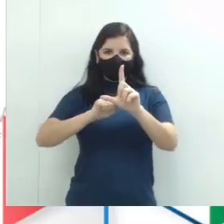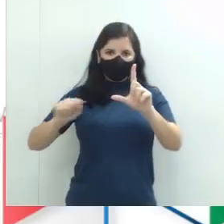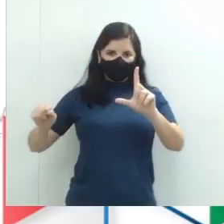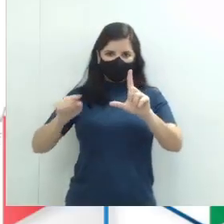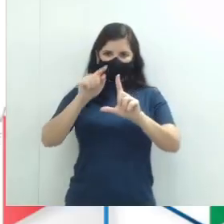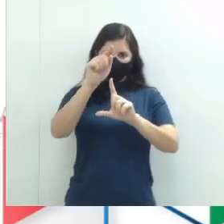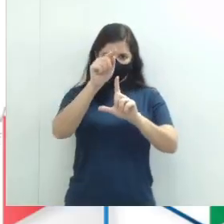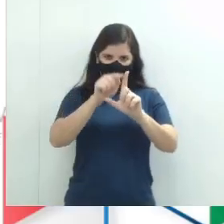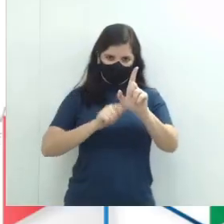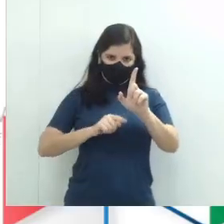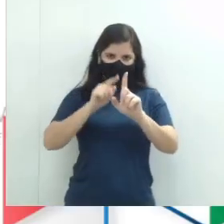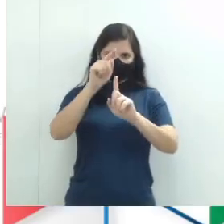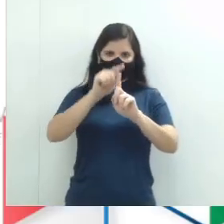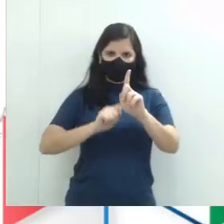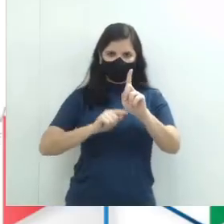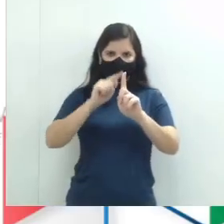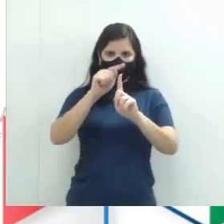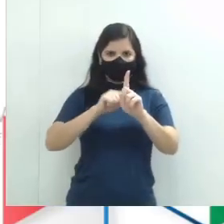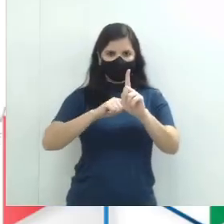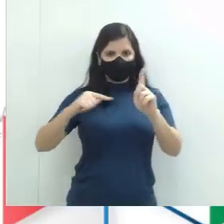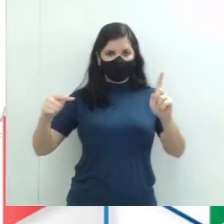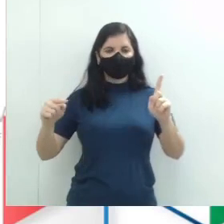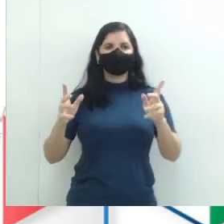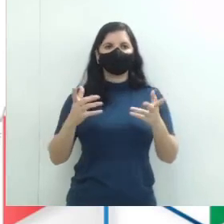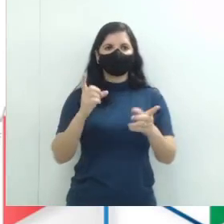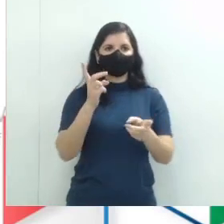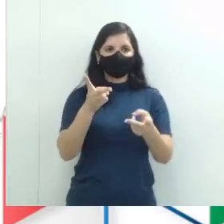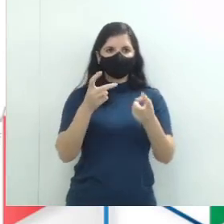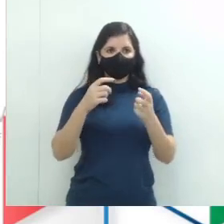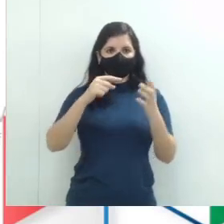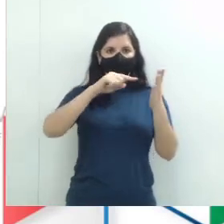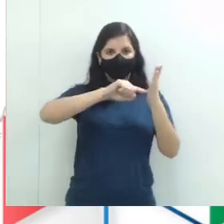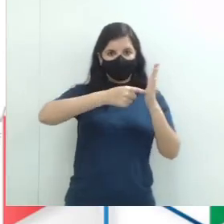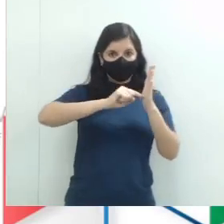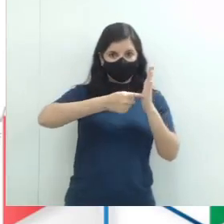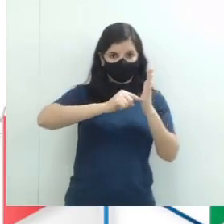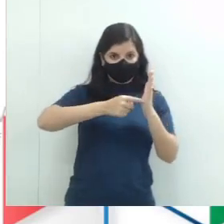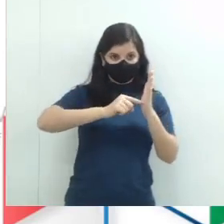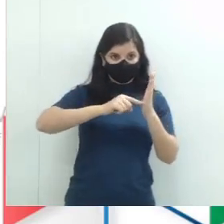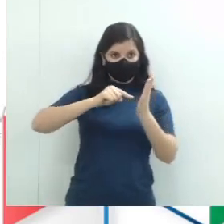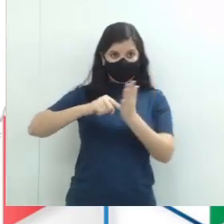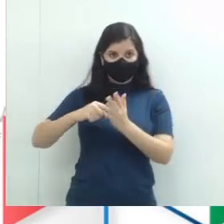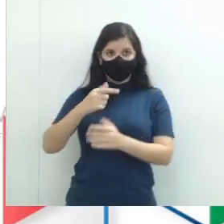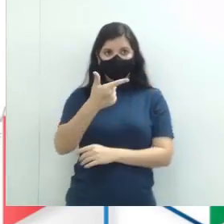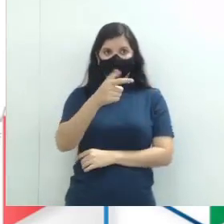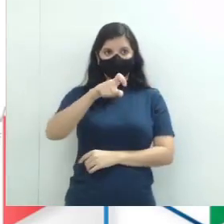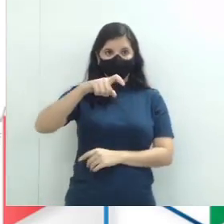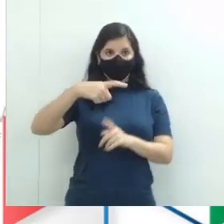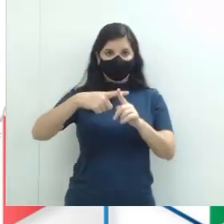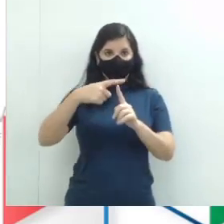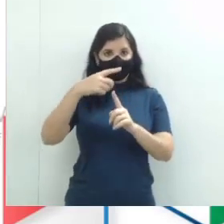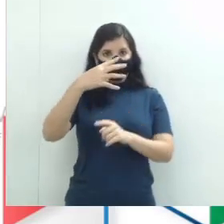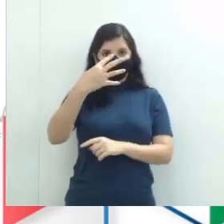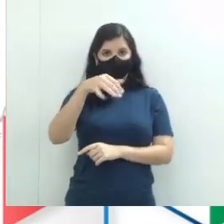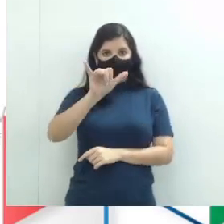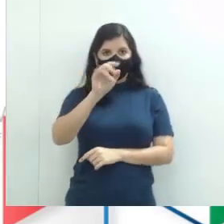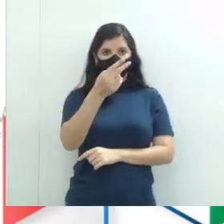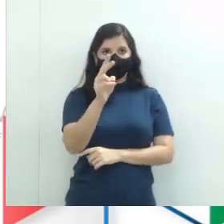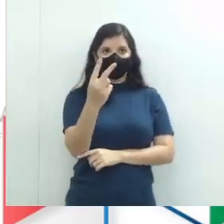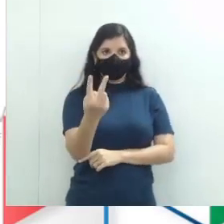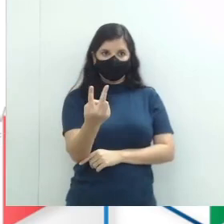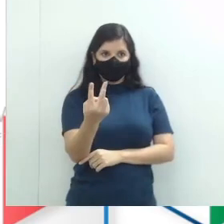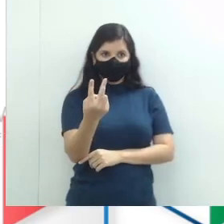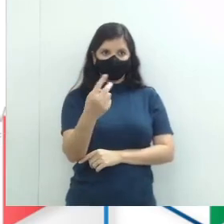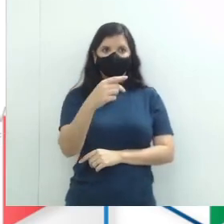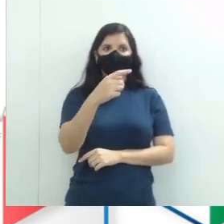no plano cartesiano. Acompanha comigo, ó. Tá aí os pontos da equação, 2x mais 4y igual a 2 e